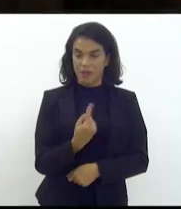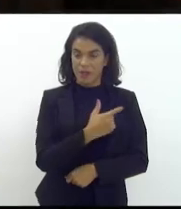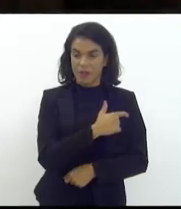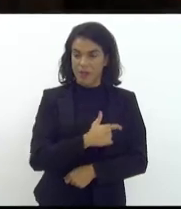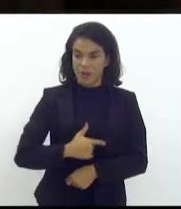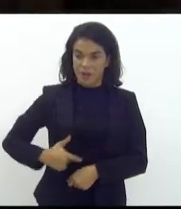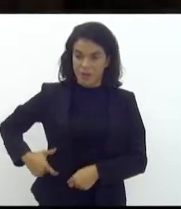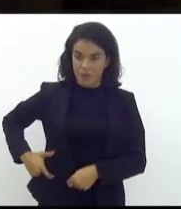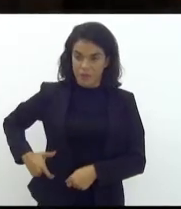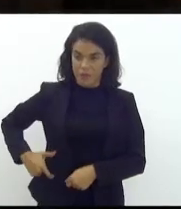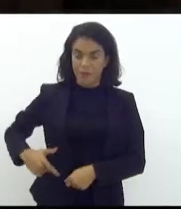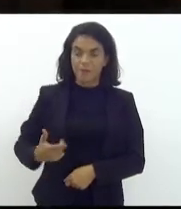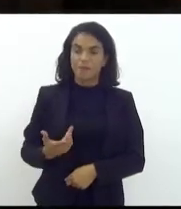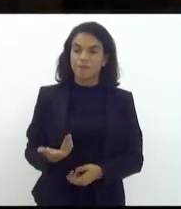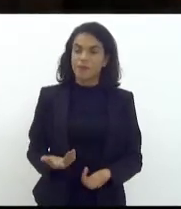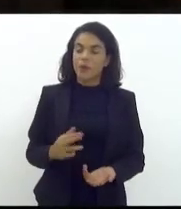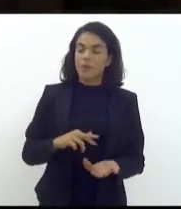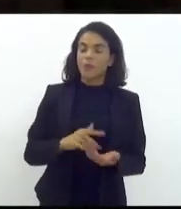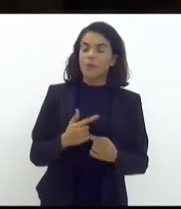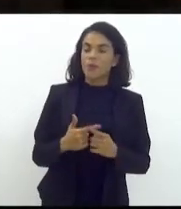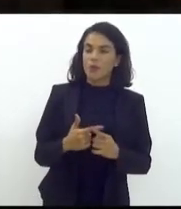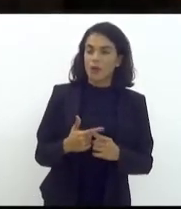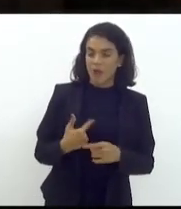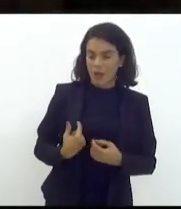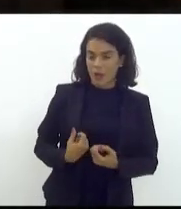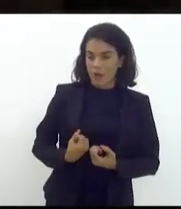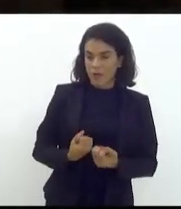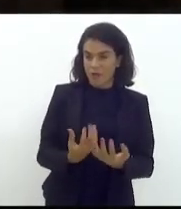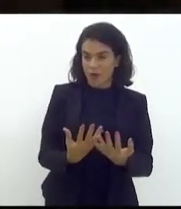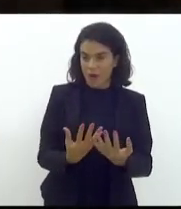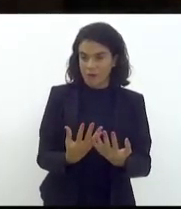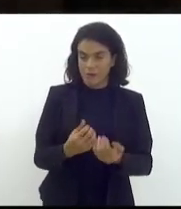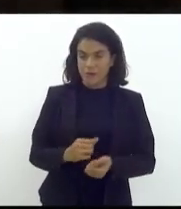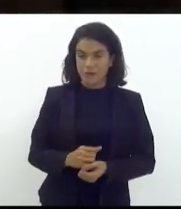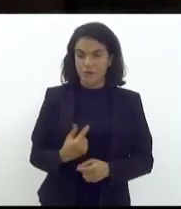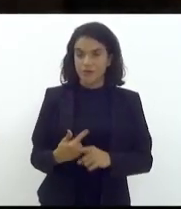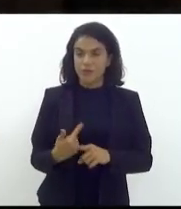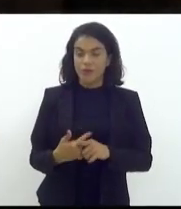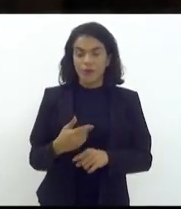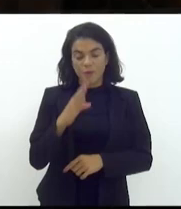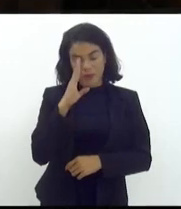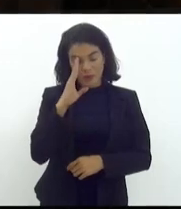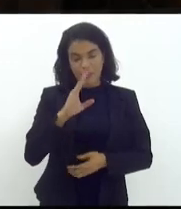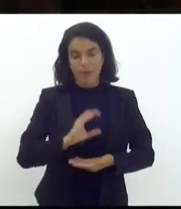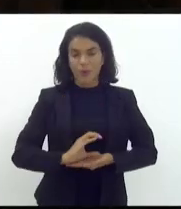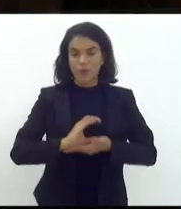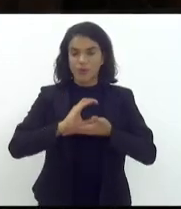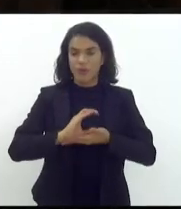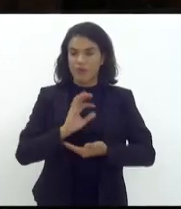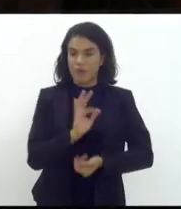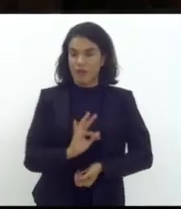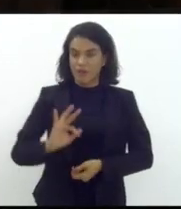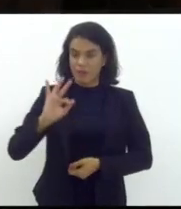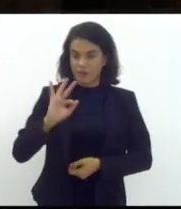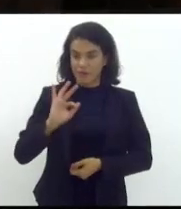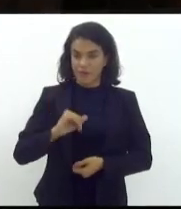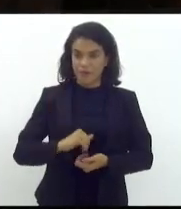E por que eu digo isso principalmente pelo conselho federativo